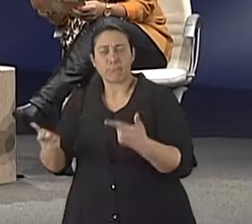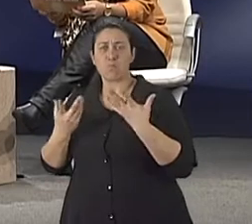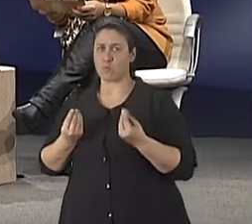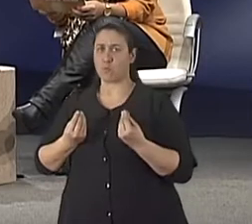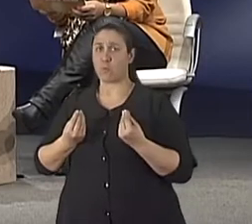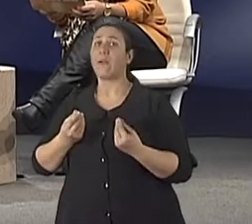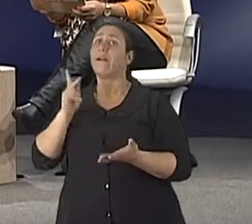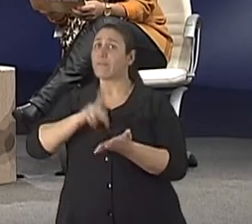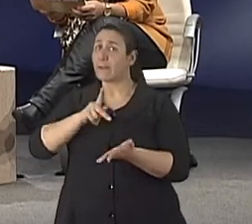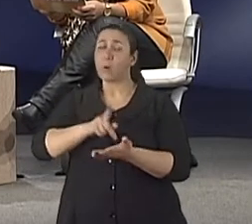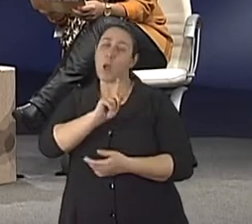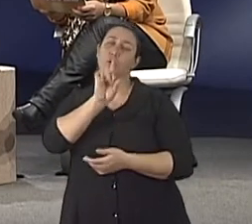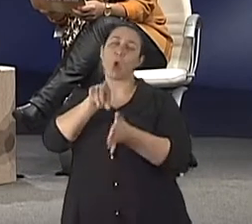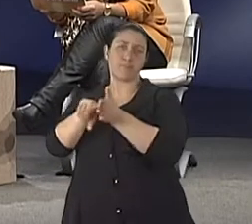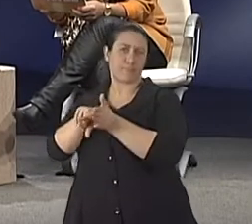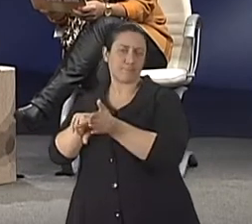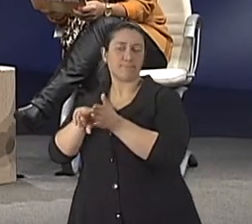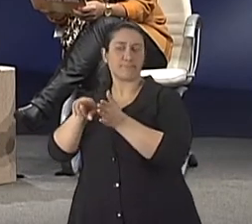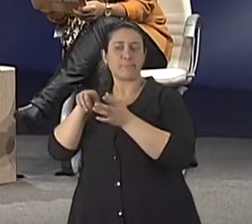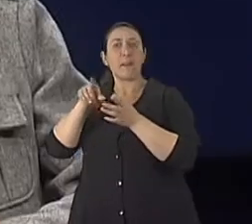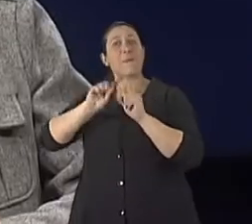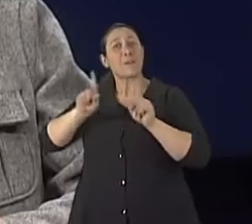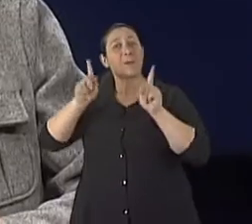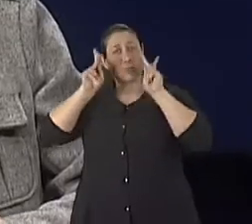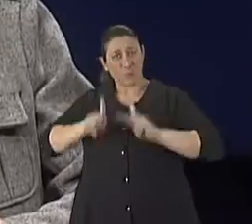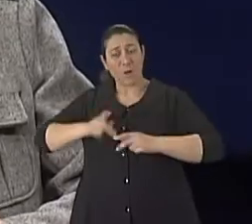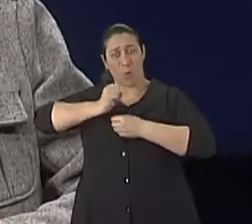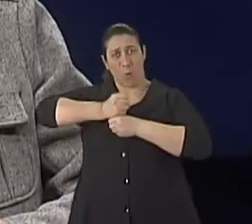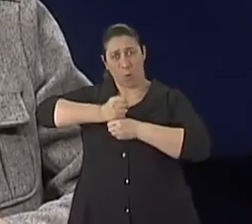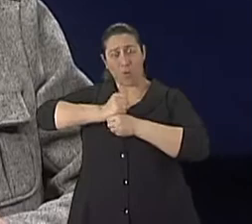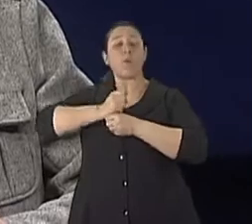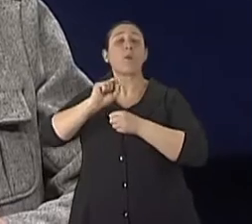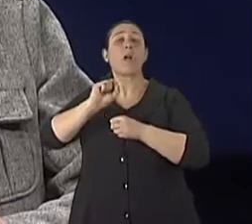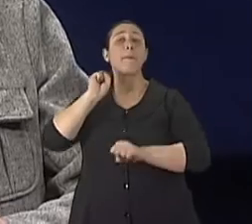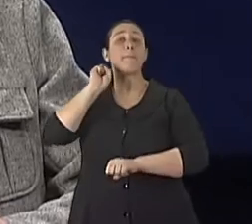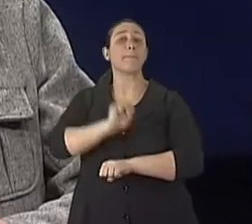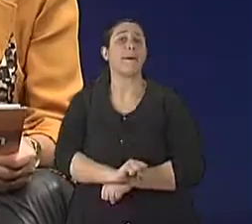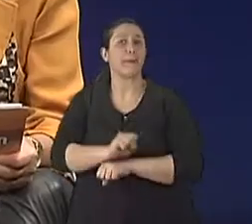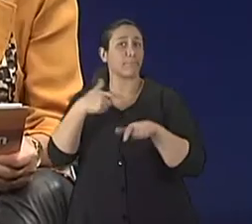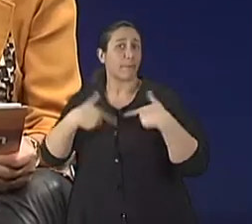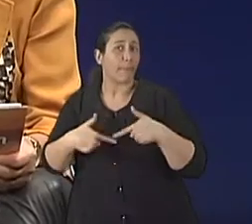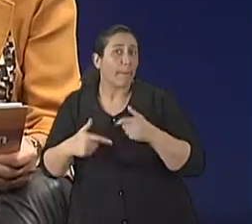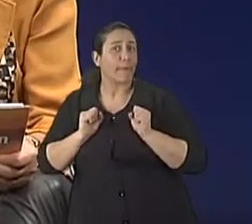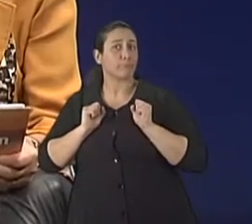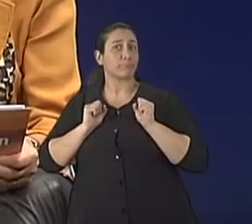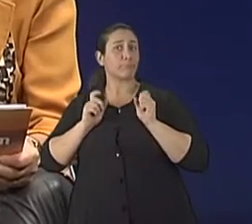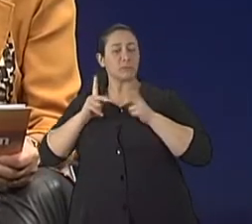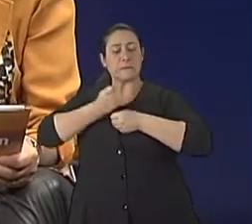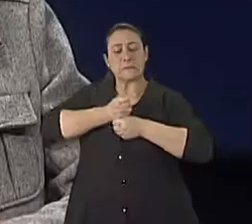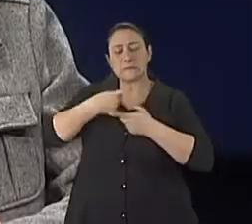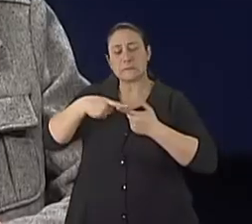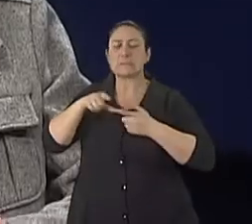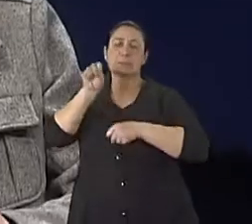o exame mas toda pessoa que sofre um problema de coluna ela fica um período também sem trabalhar sim isso tudo vai acarretar um lugar onde isso vai acarretar o